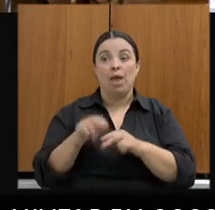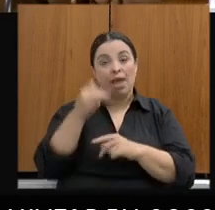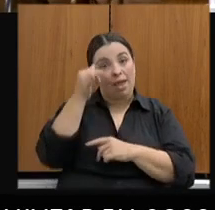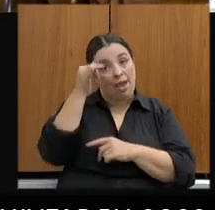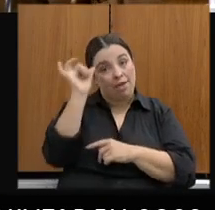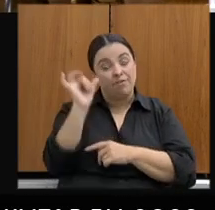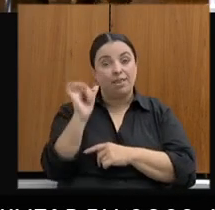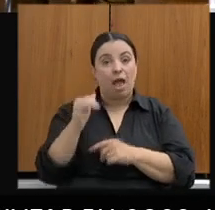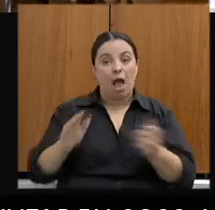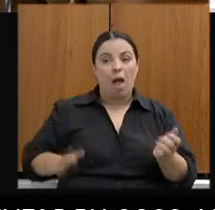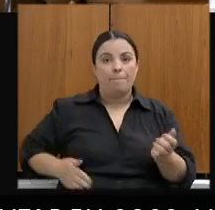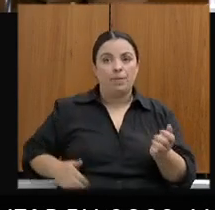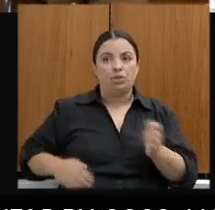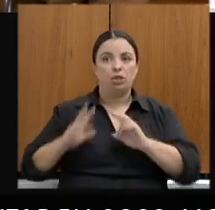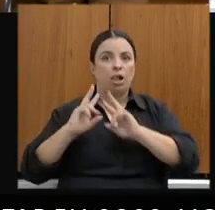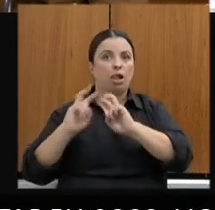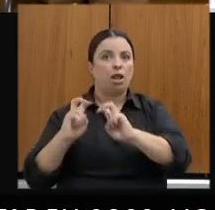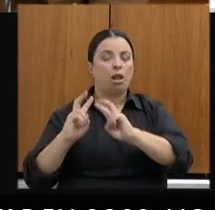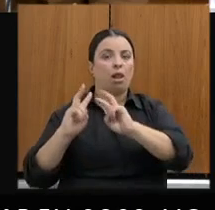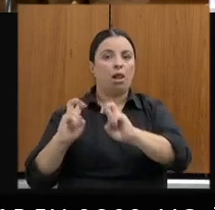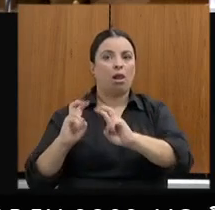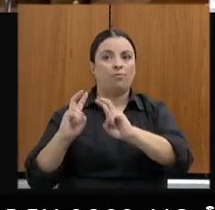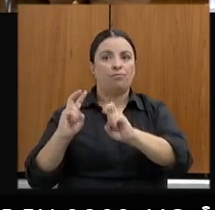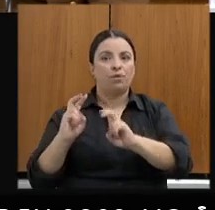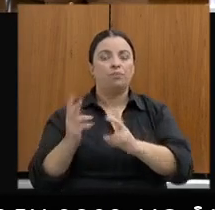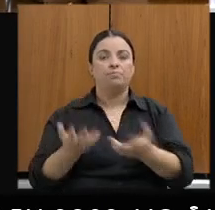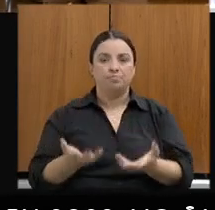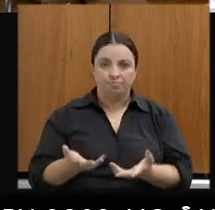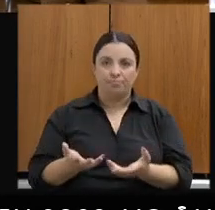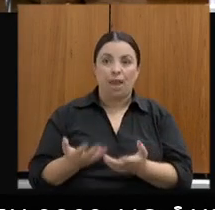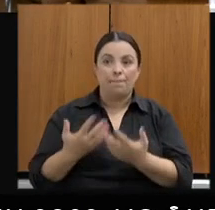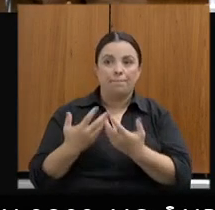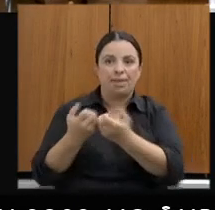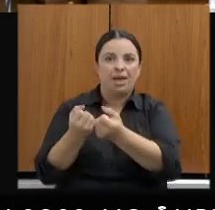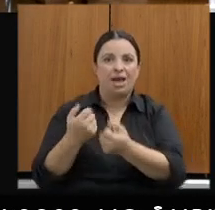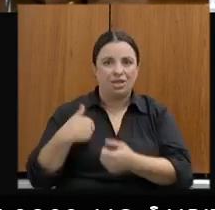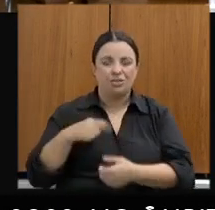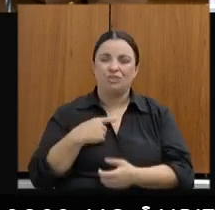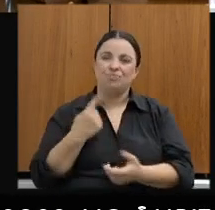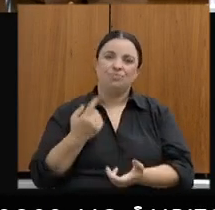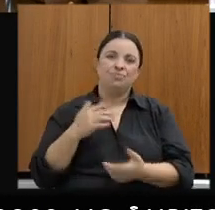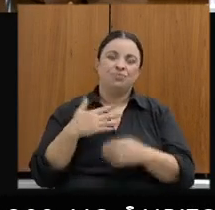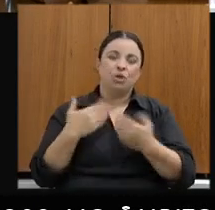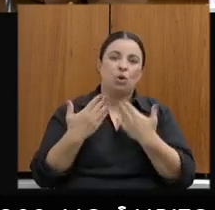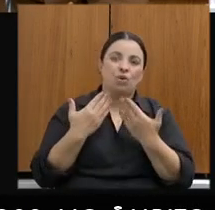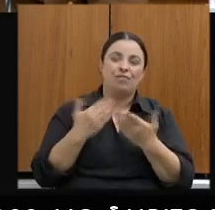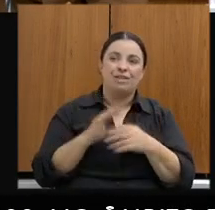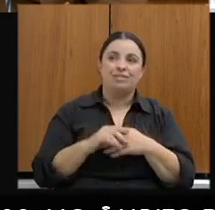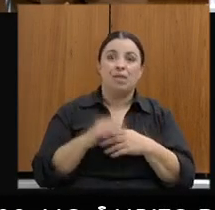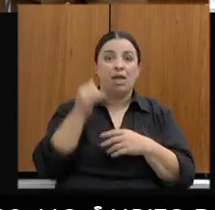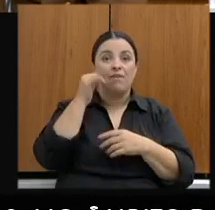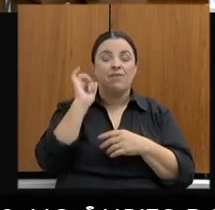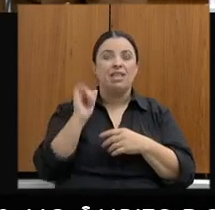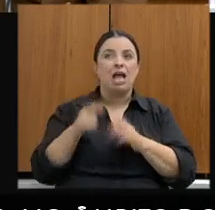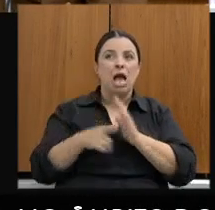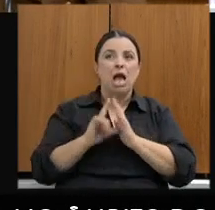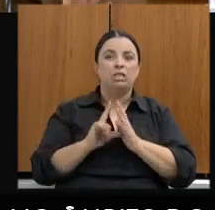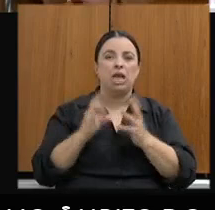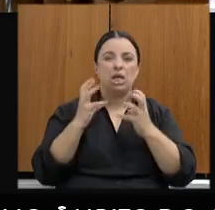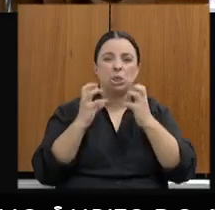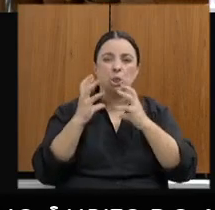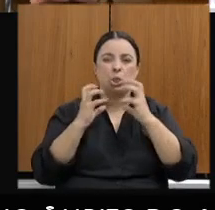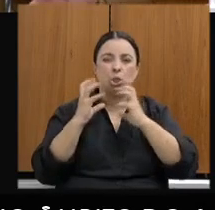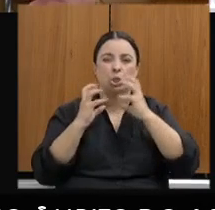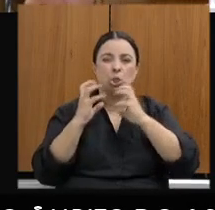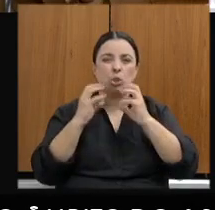não tem aqueles ruídos né que a gente conviveu com eles até agora disponível é disponíveis e redundância então daqui